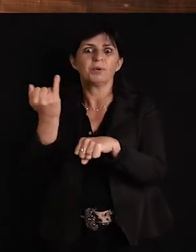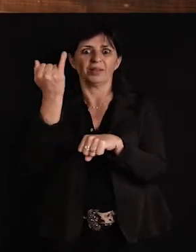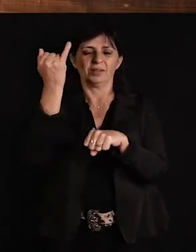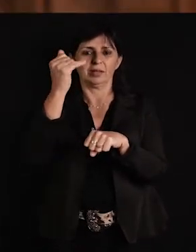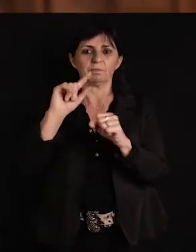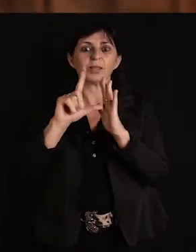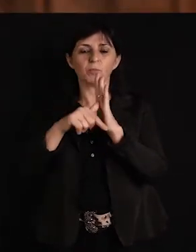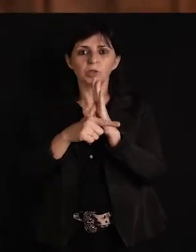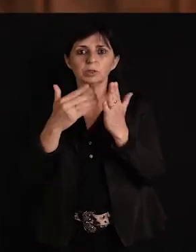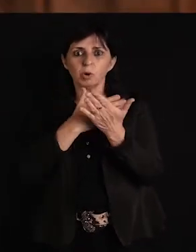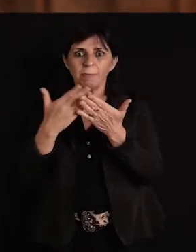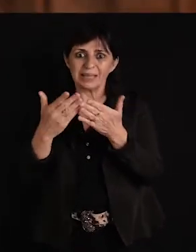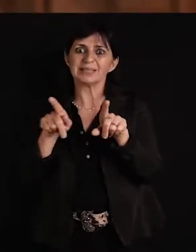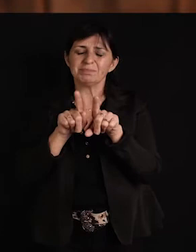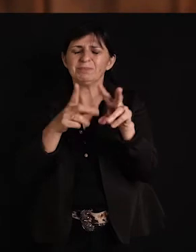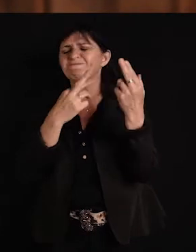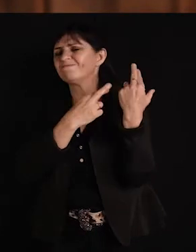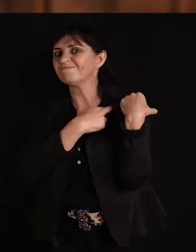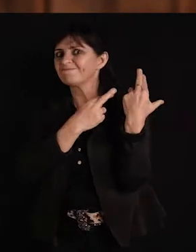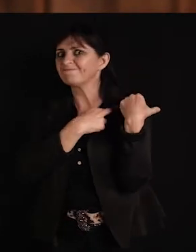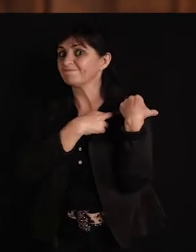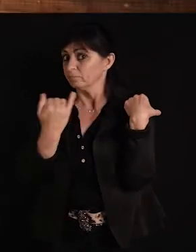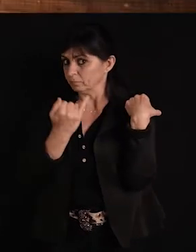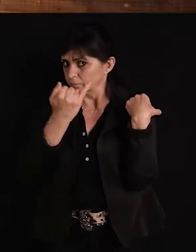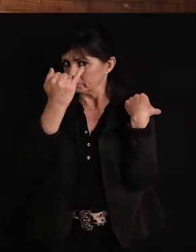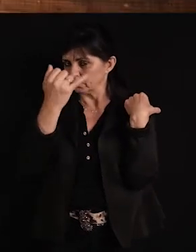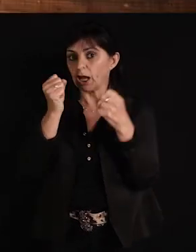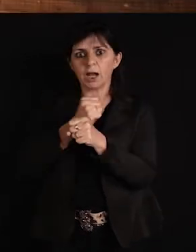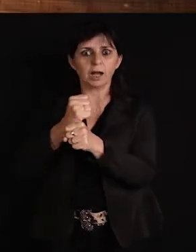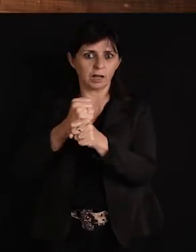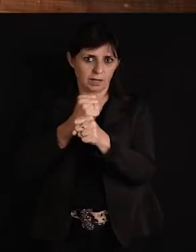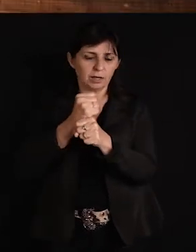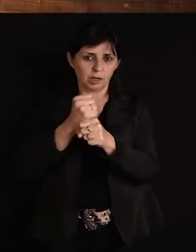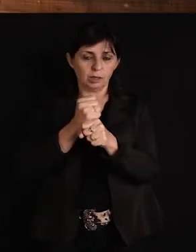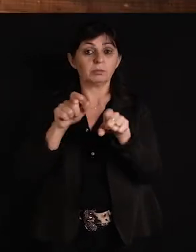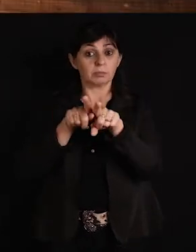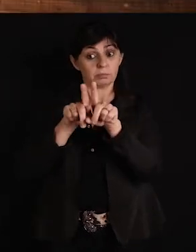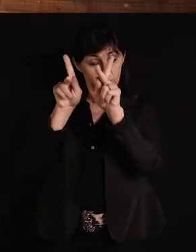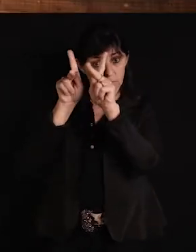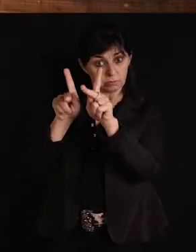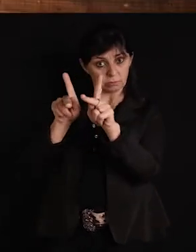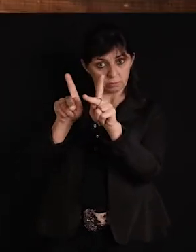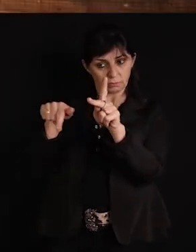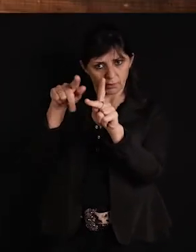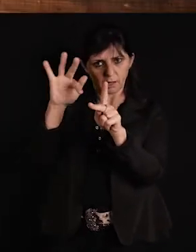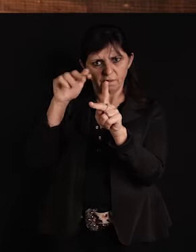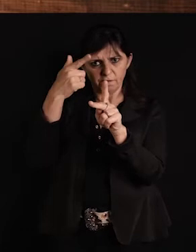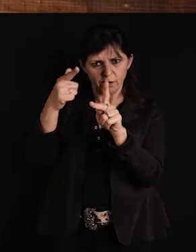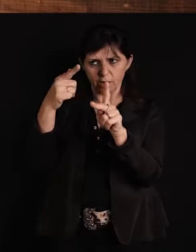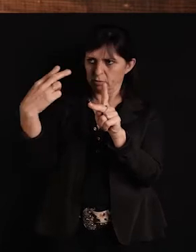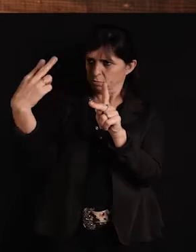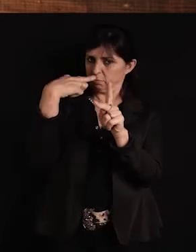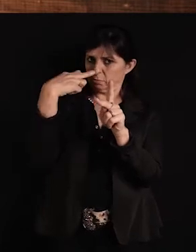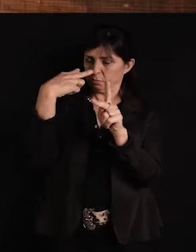responsabilidade. Então é uma responsabilidade que vem de muitos anos, até porque o público te cobra. Muitas vezes acontecia de